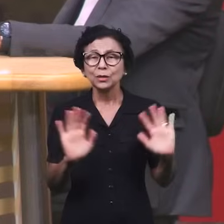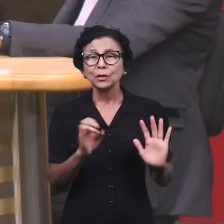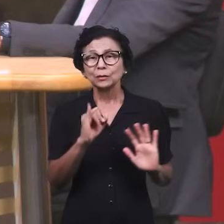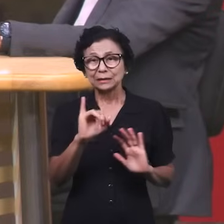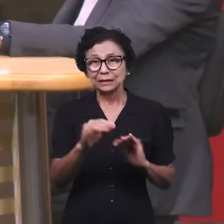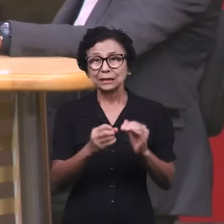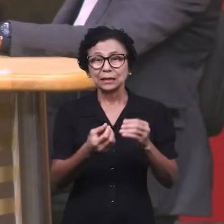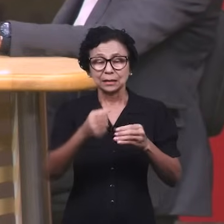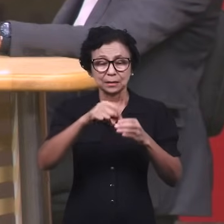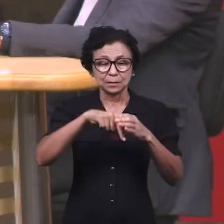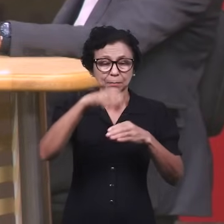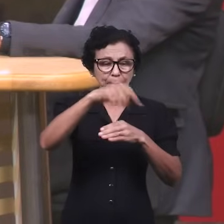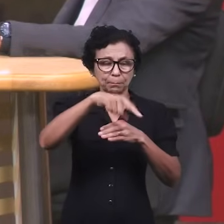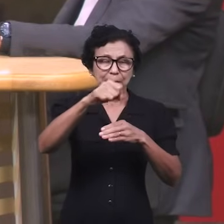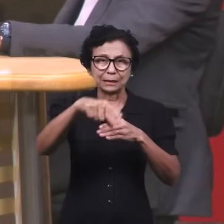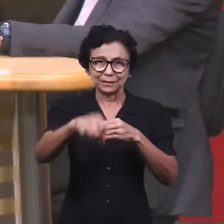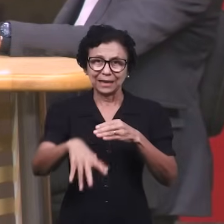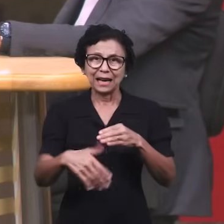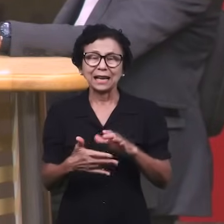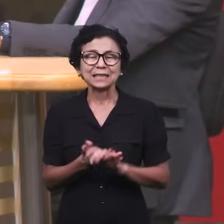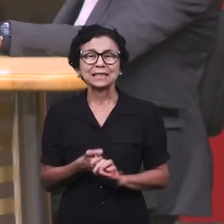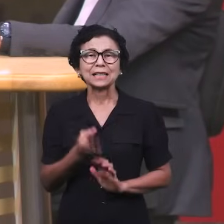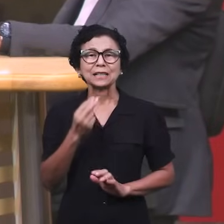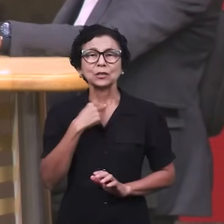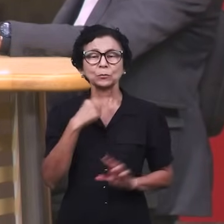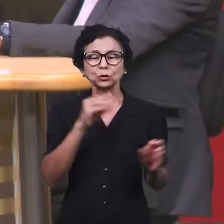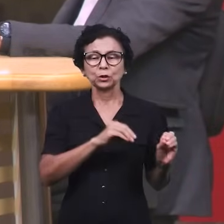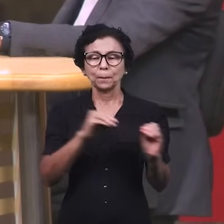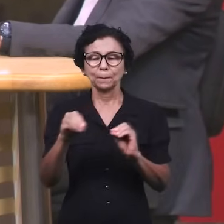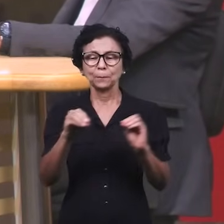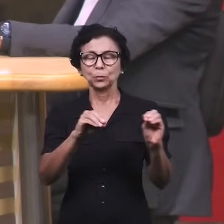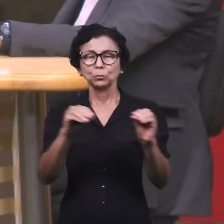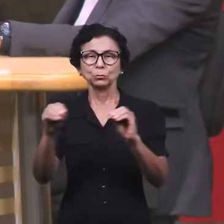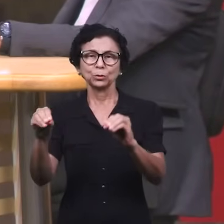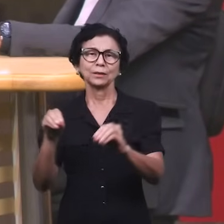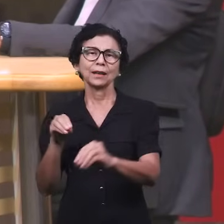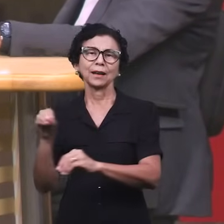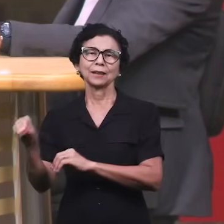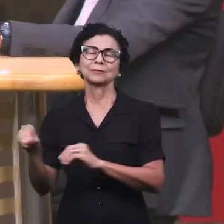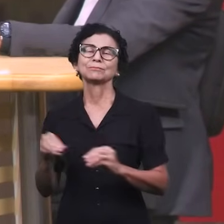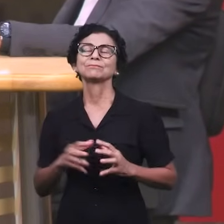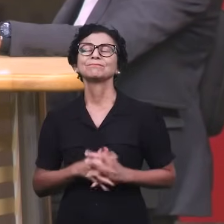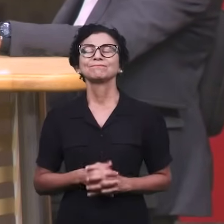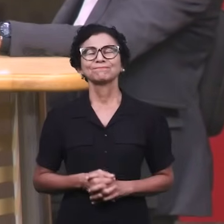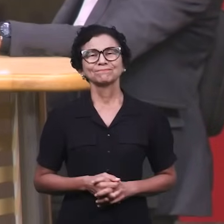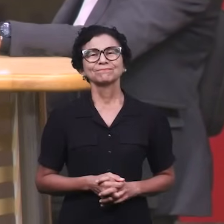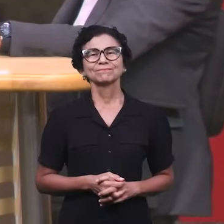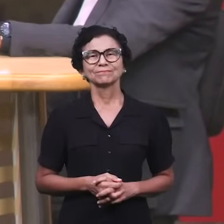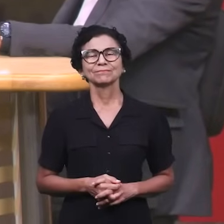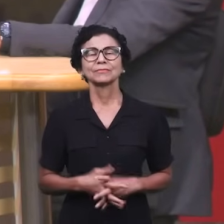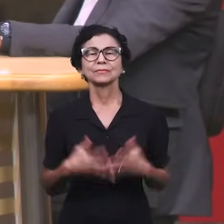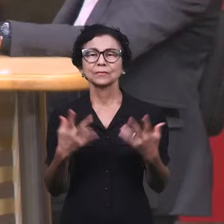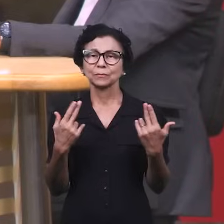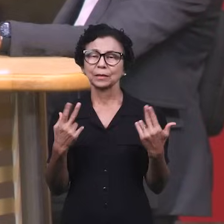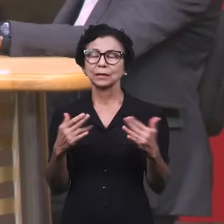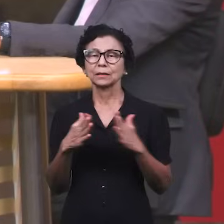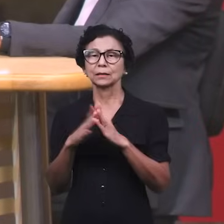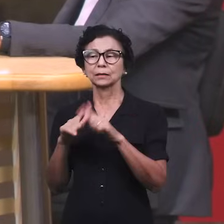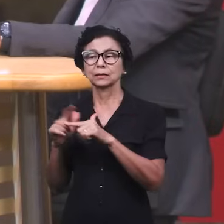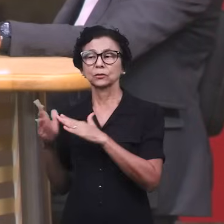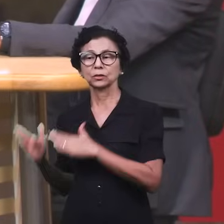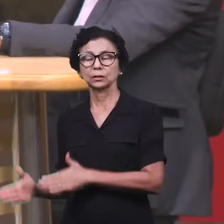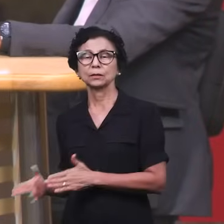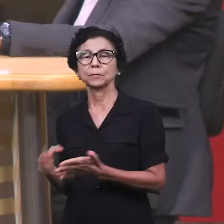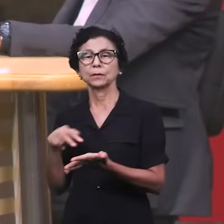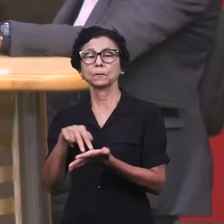podiam transitar né levar o ao que quees precisavam fazer então a igreja também né a igreja tá firmada e É